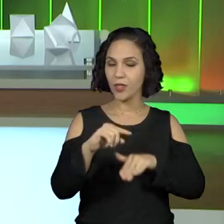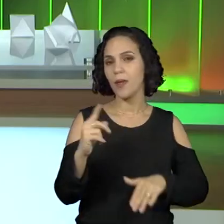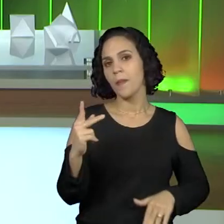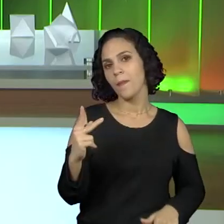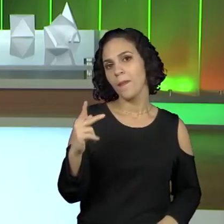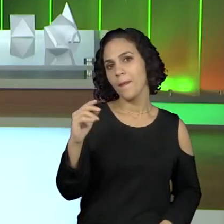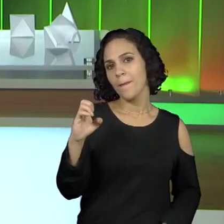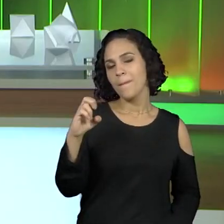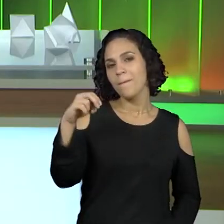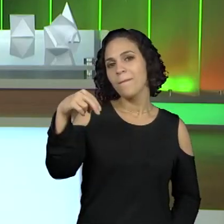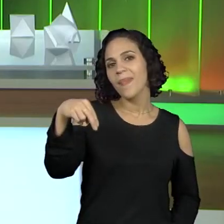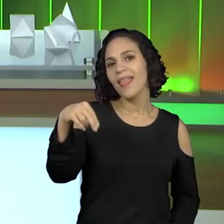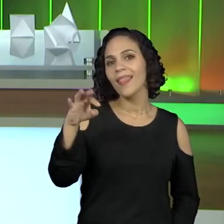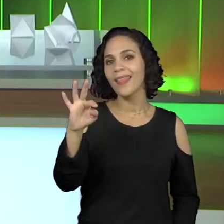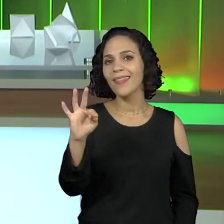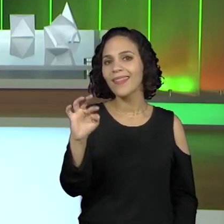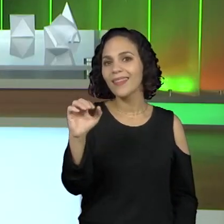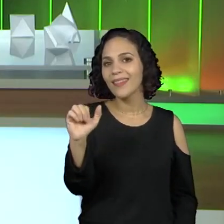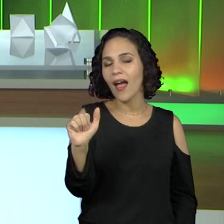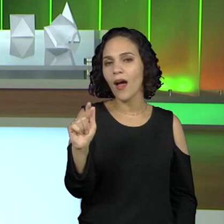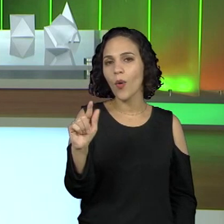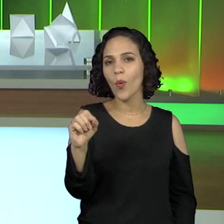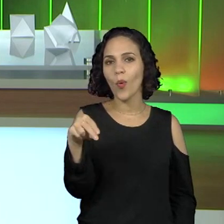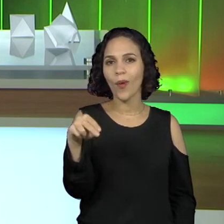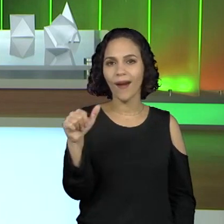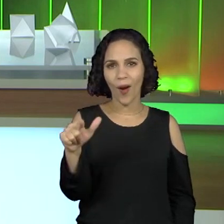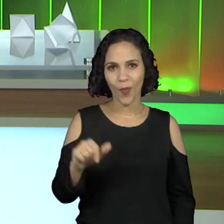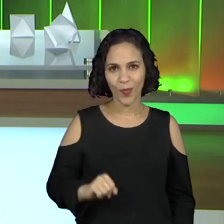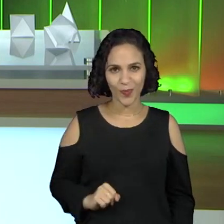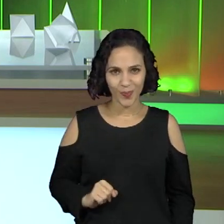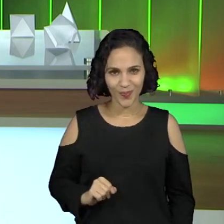pentagonal. E olha como ela é parecida